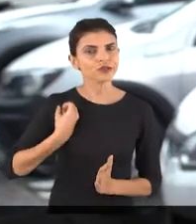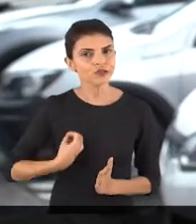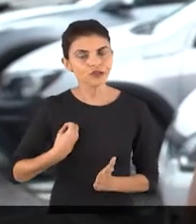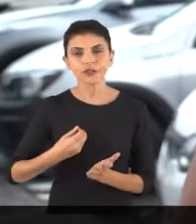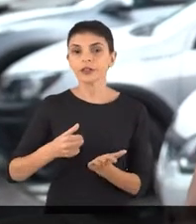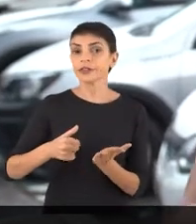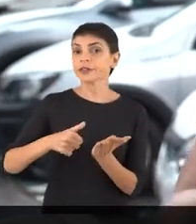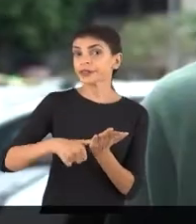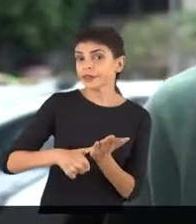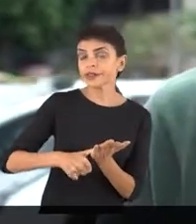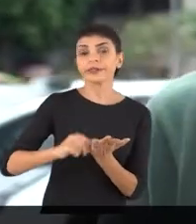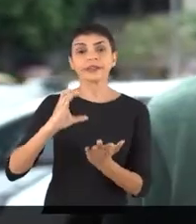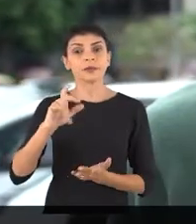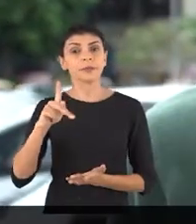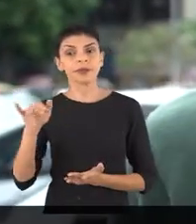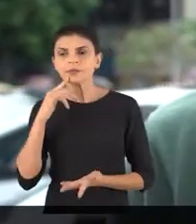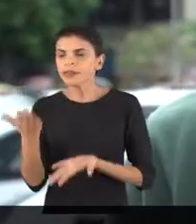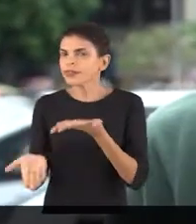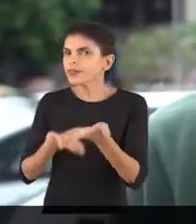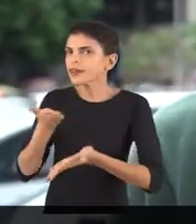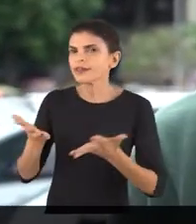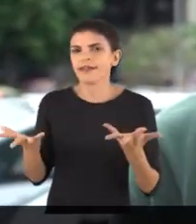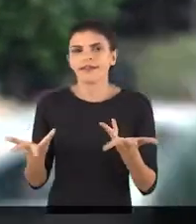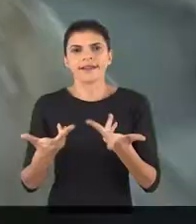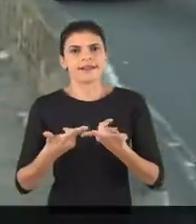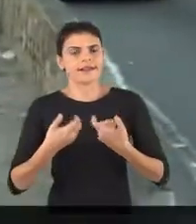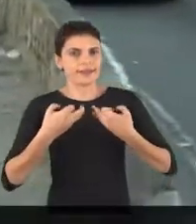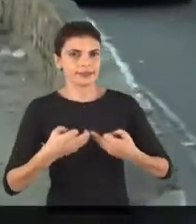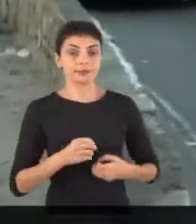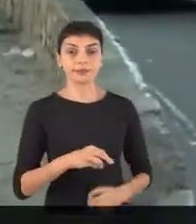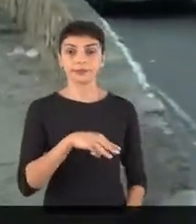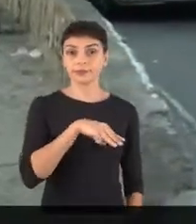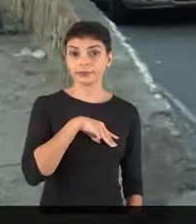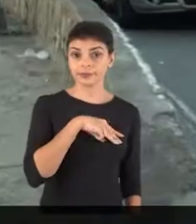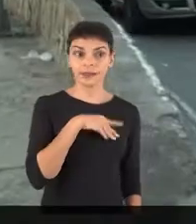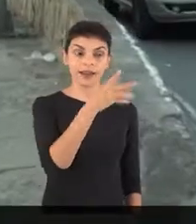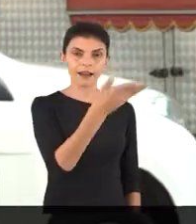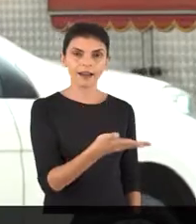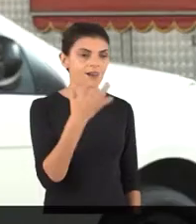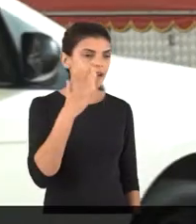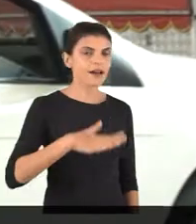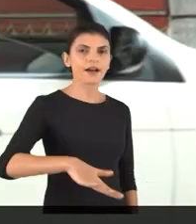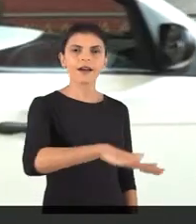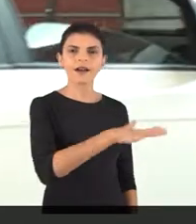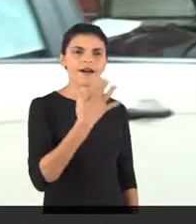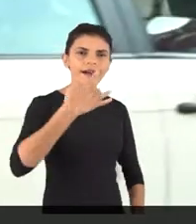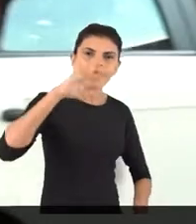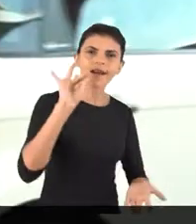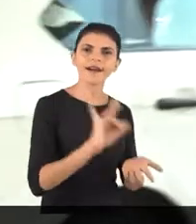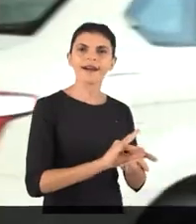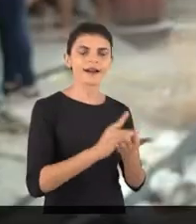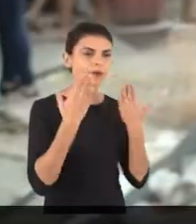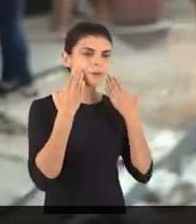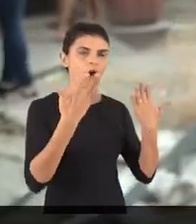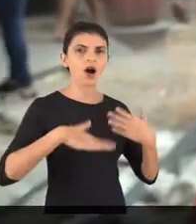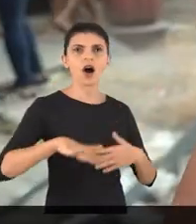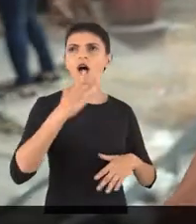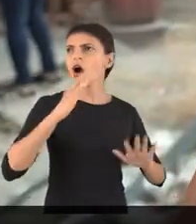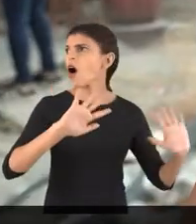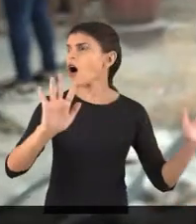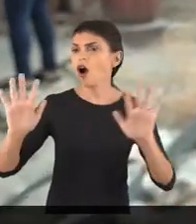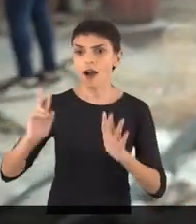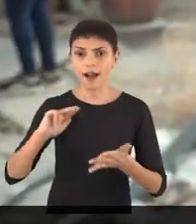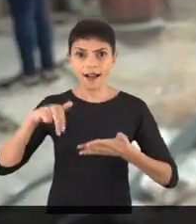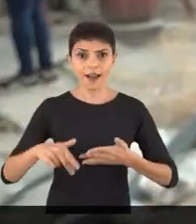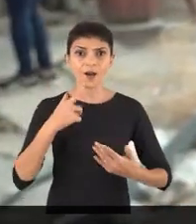tem CPF. Essas pessoas têm que ser tratadas com dignidade. Em Madureira, Luiz mostra o Rio de verdade. Pessoal, estou